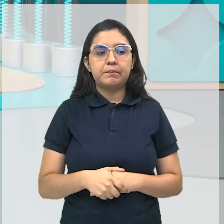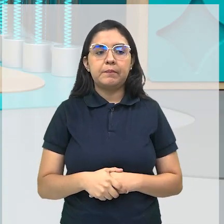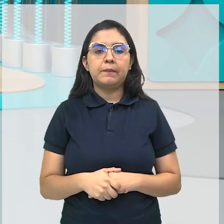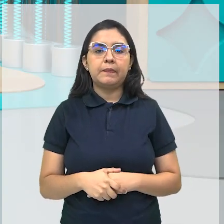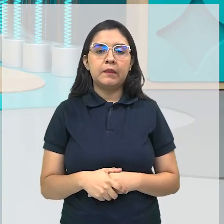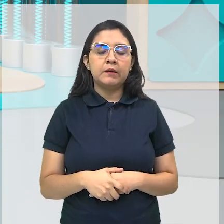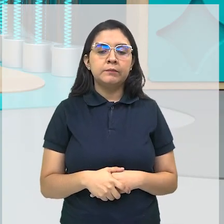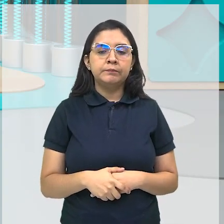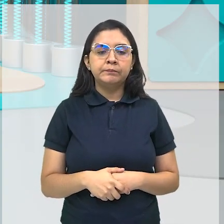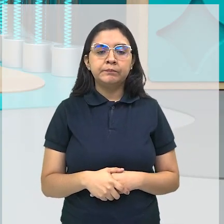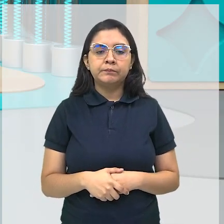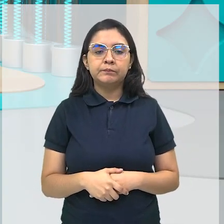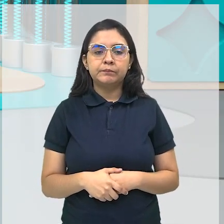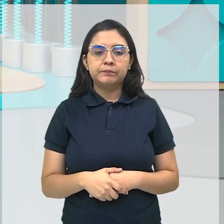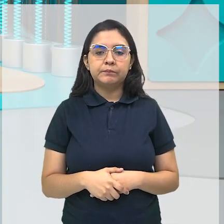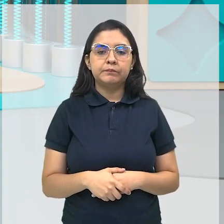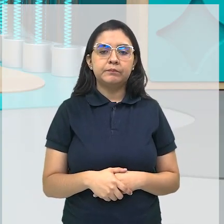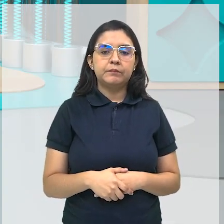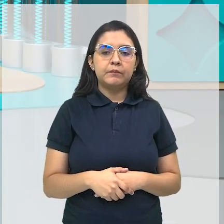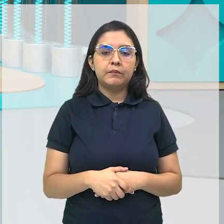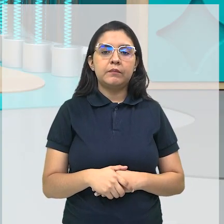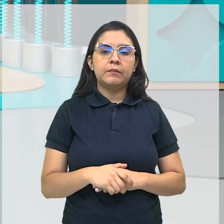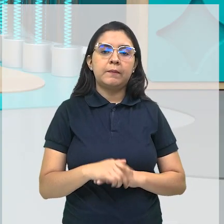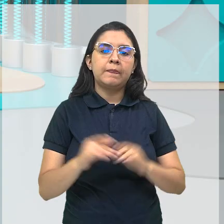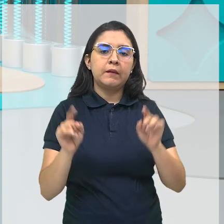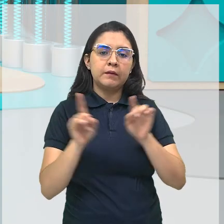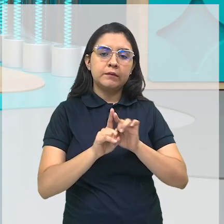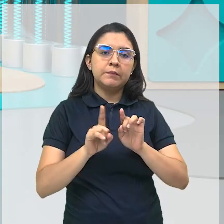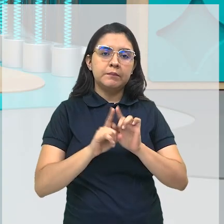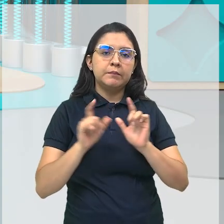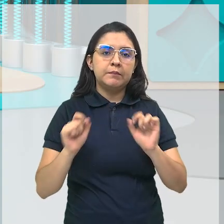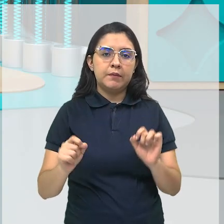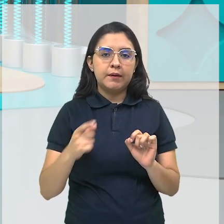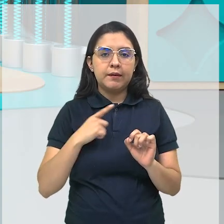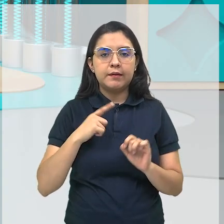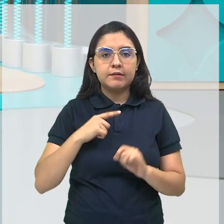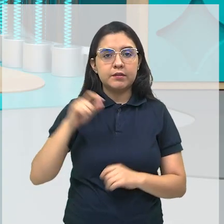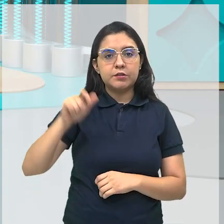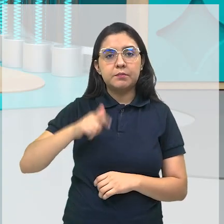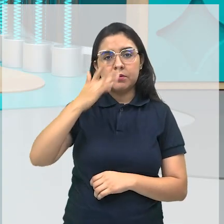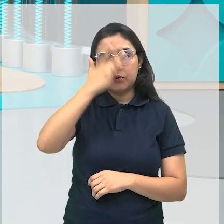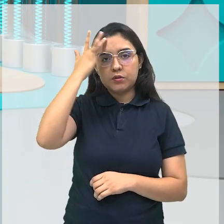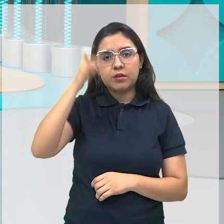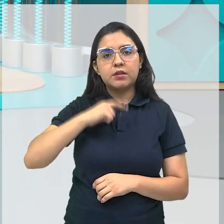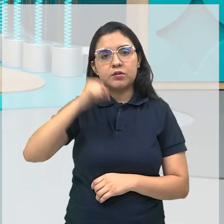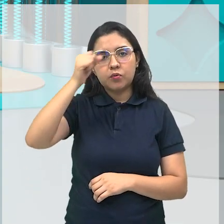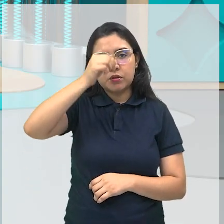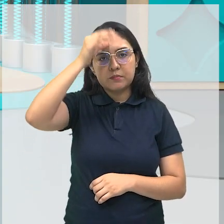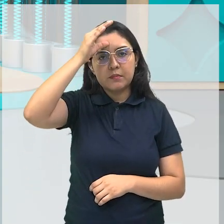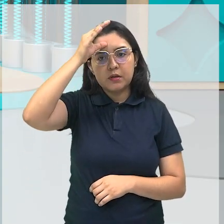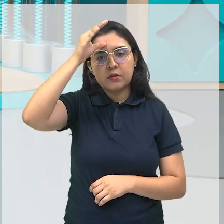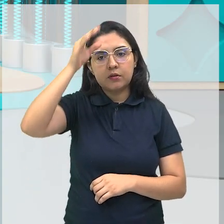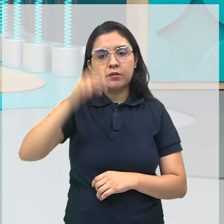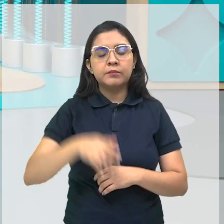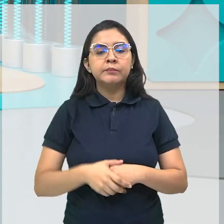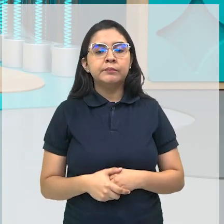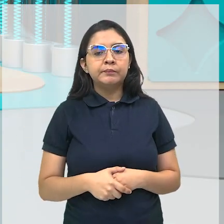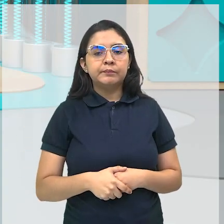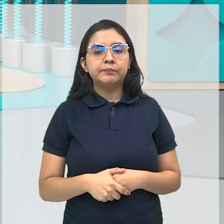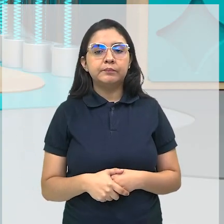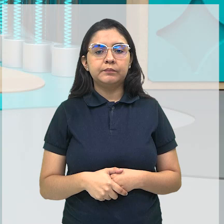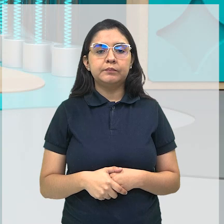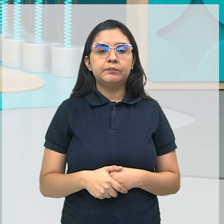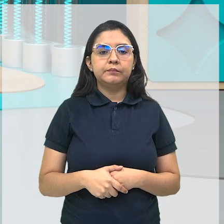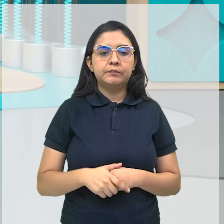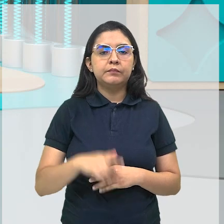gente não pode também rejeitar essas pessoas que têm esse trabalho,